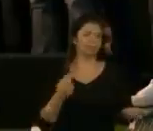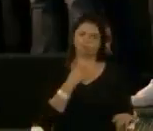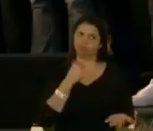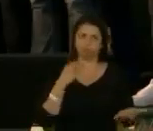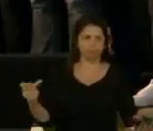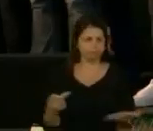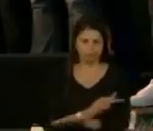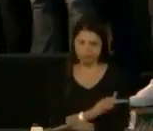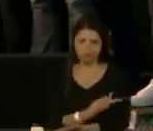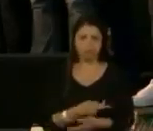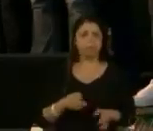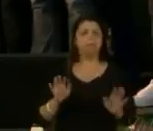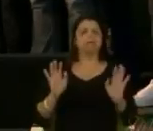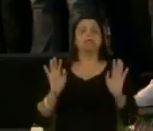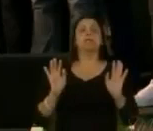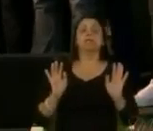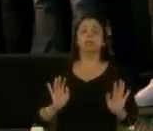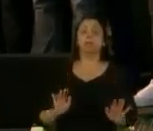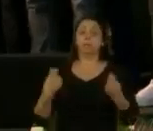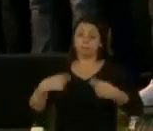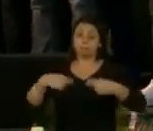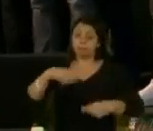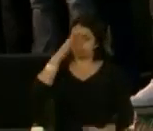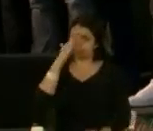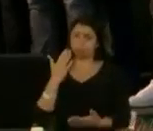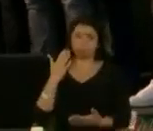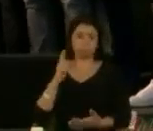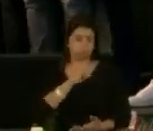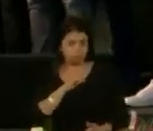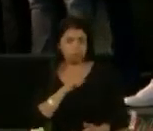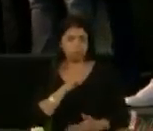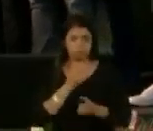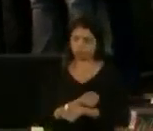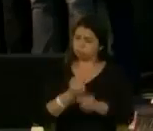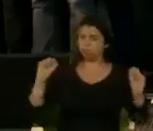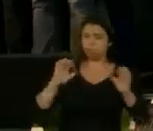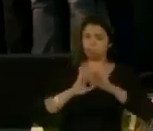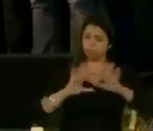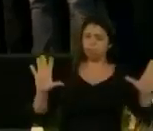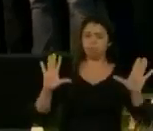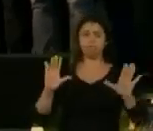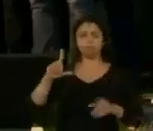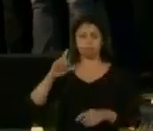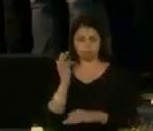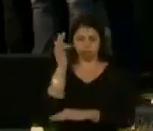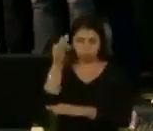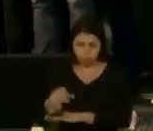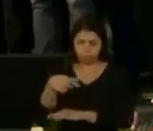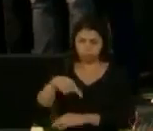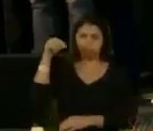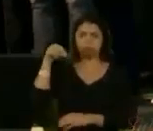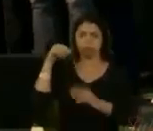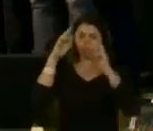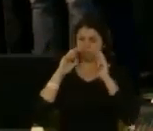inadmissível. Nós temos que ter a liberdade para decidir pelo nosso futuro, respeitando